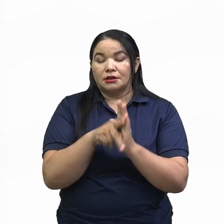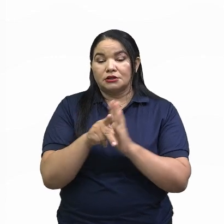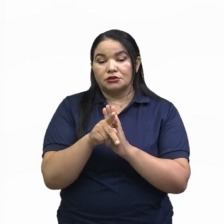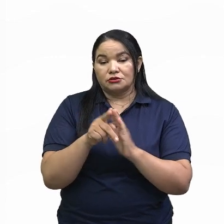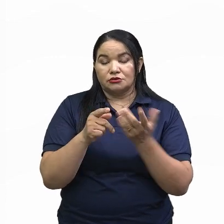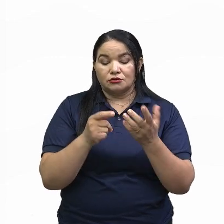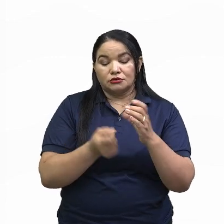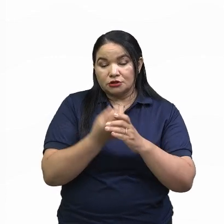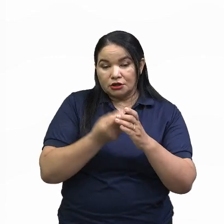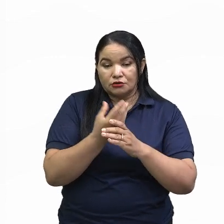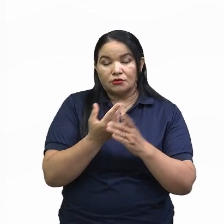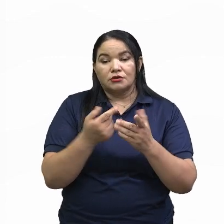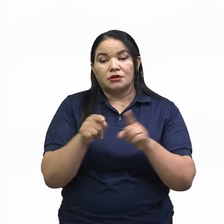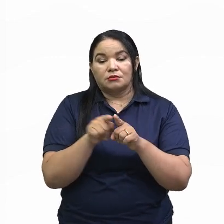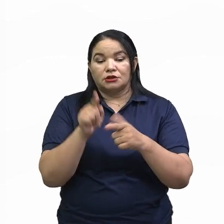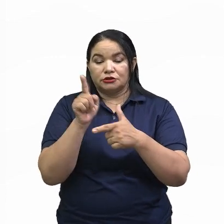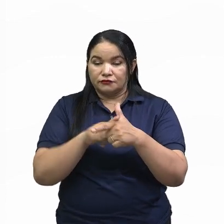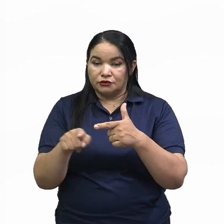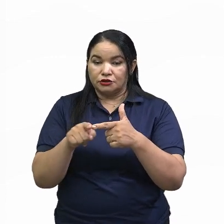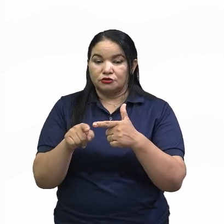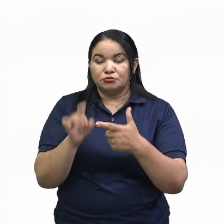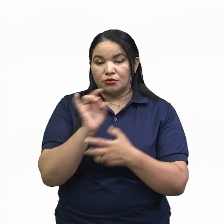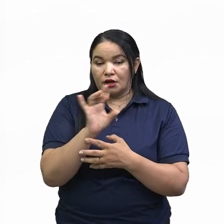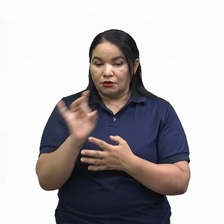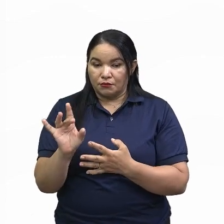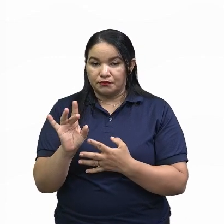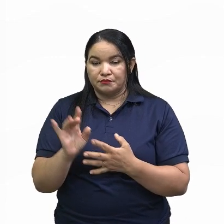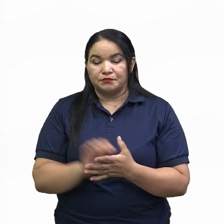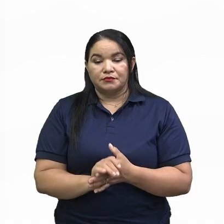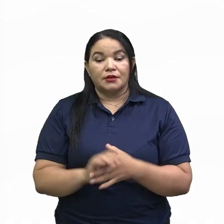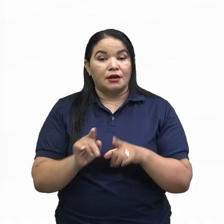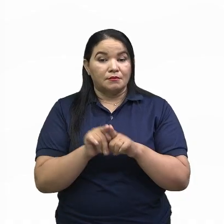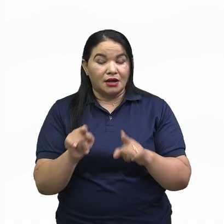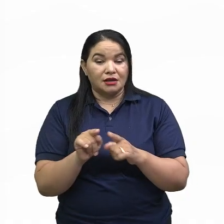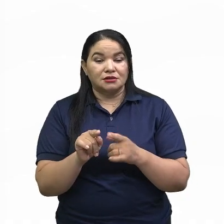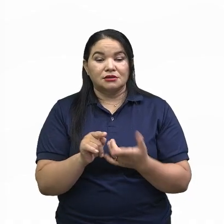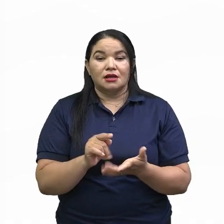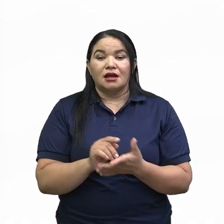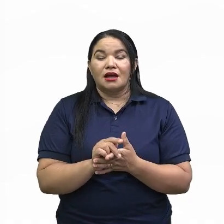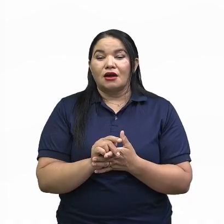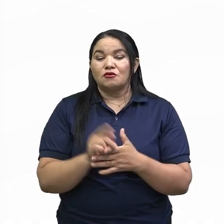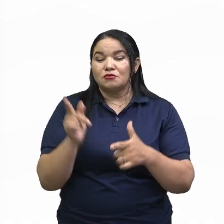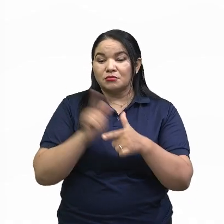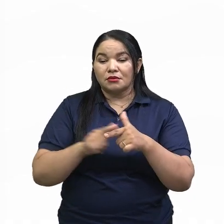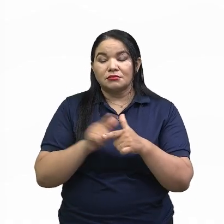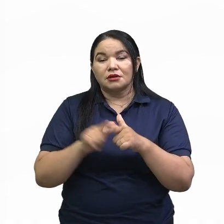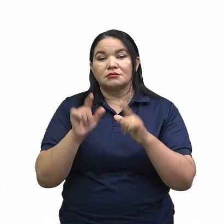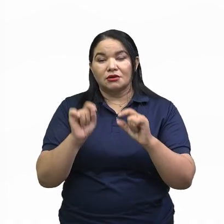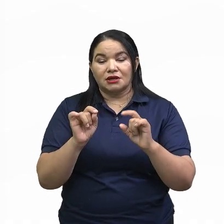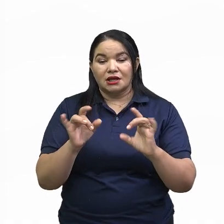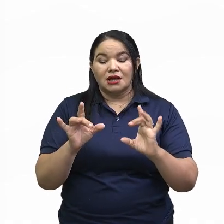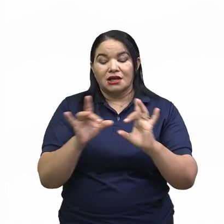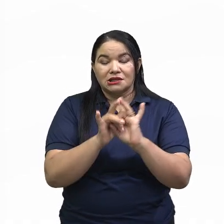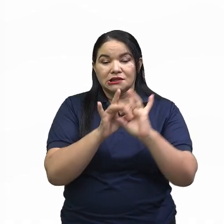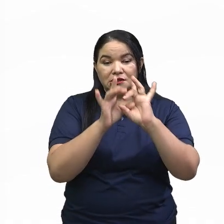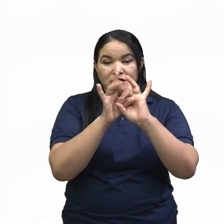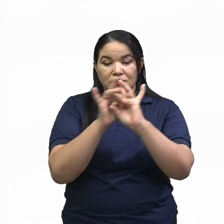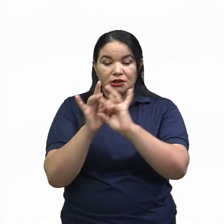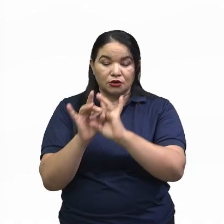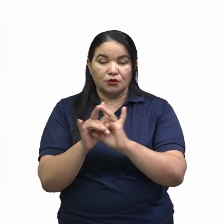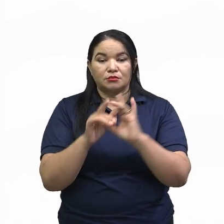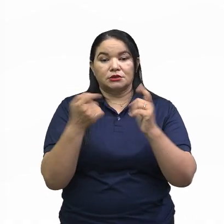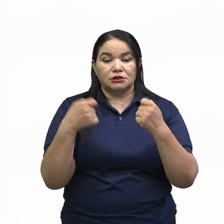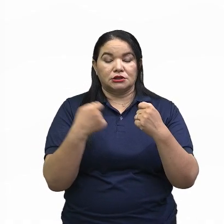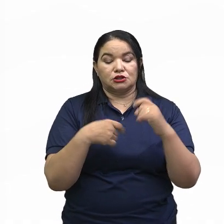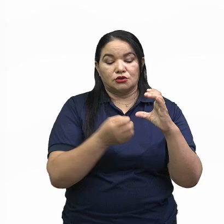equivalente R dividido por N. O inconveniente de ligar em paralelo é que eu tenho que sempre ligar geradores